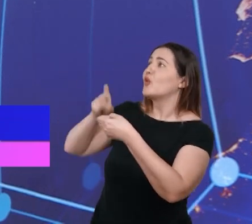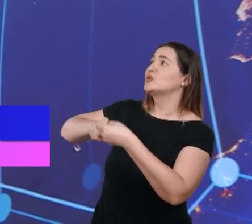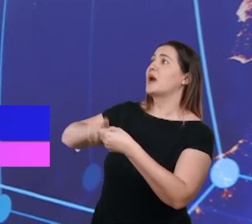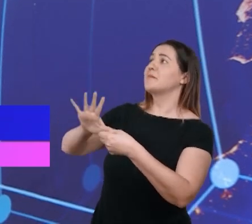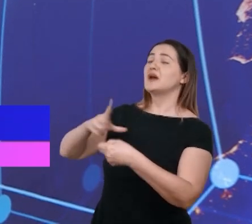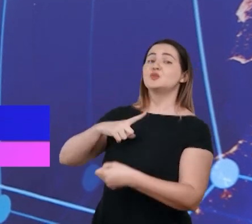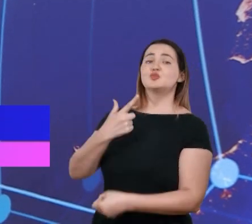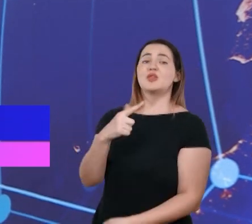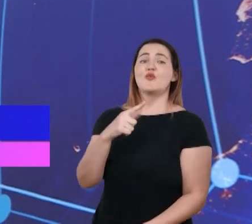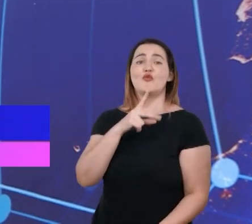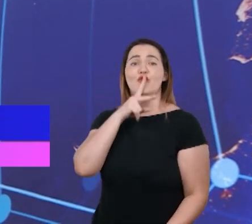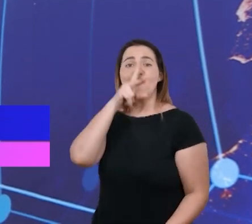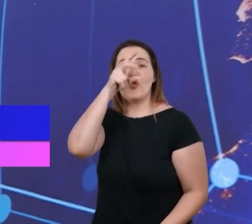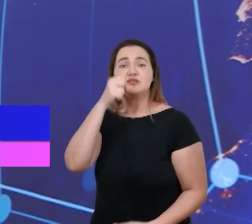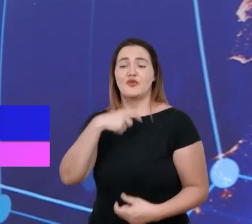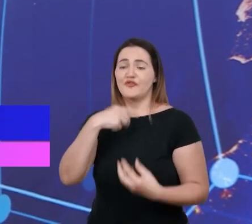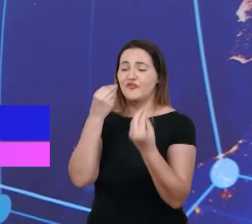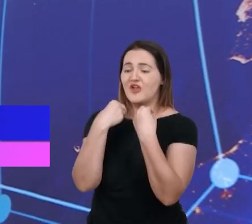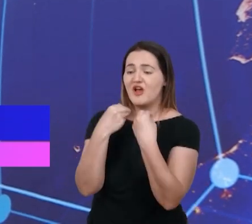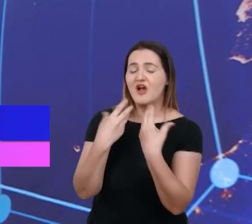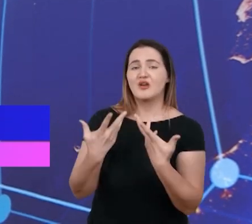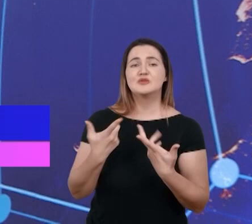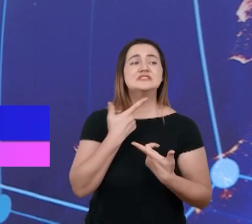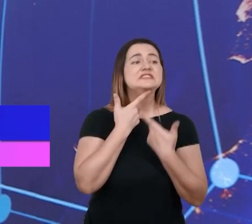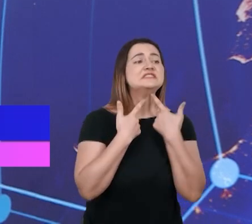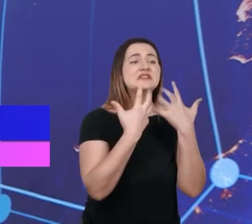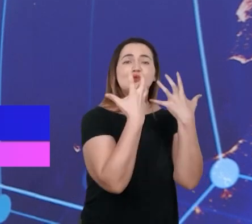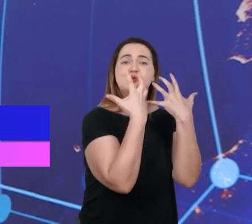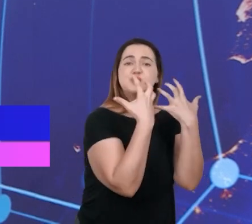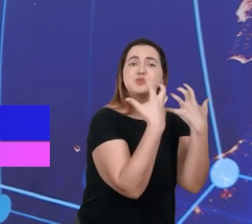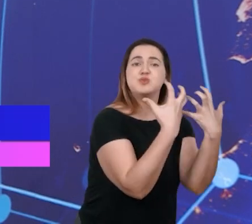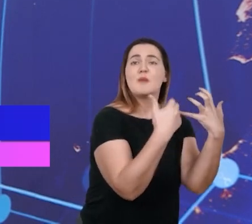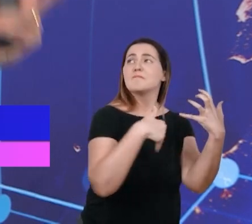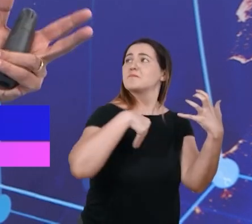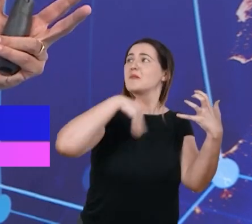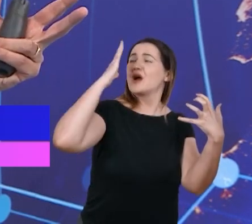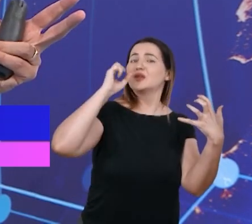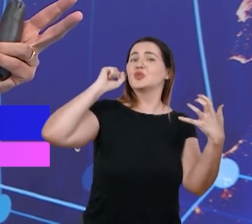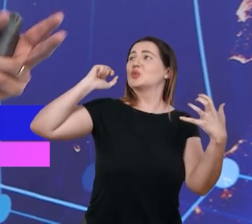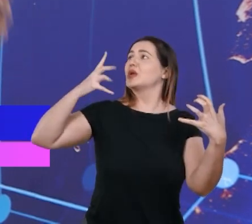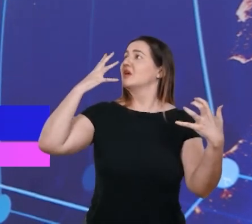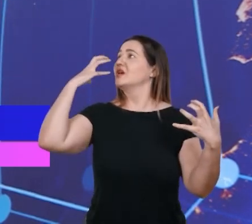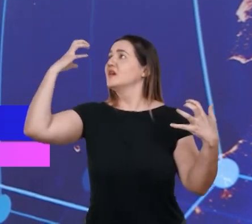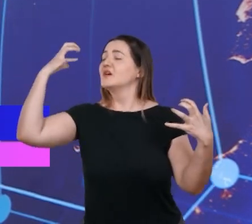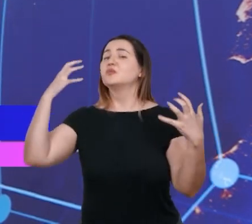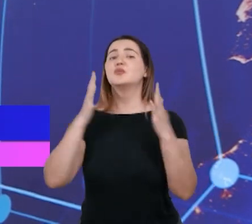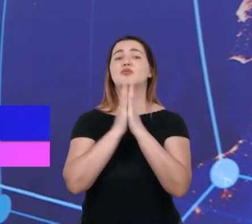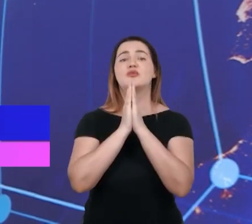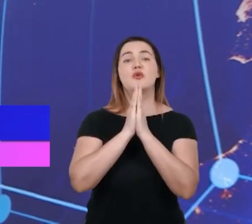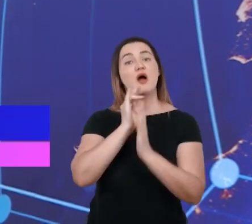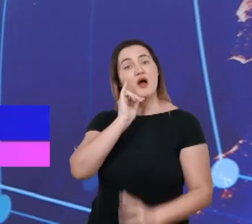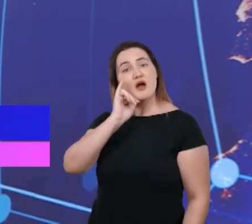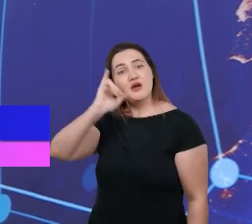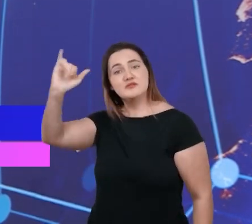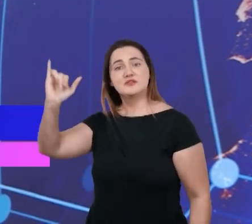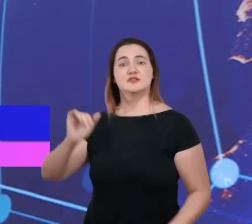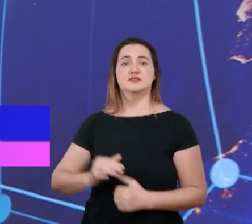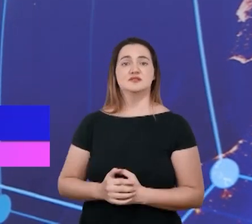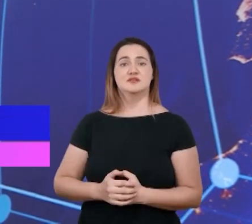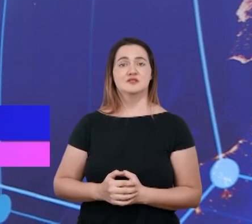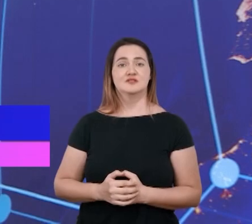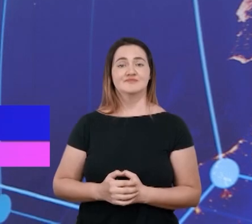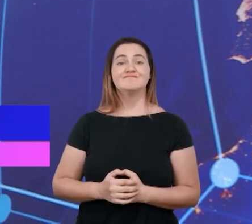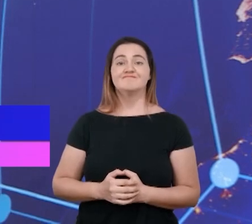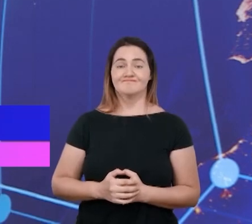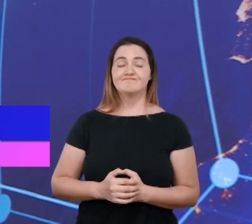voltar, me dá forças. E ele vai te dar forças. Ele vai te sustentar, porque ele sempre fez isso no passado, continua fazendo no presente e não parará